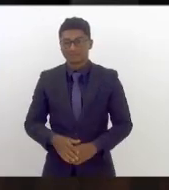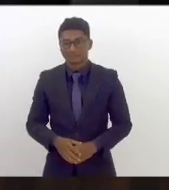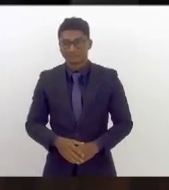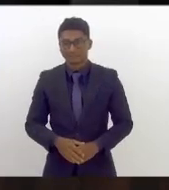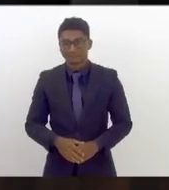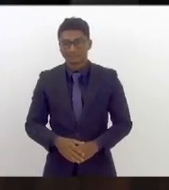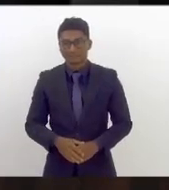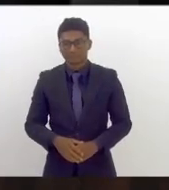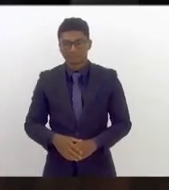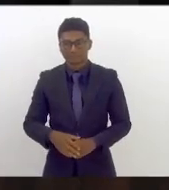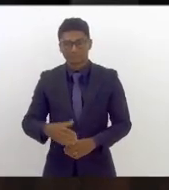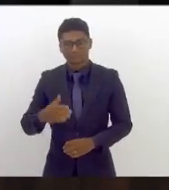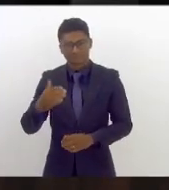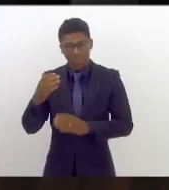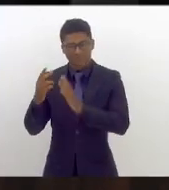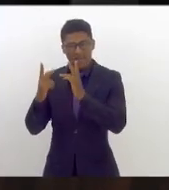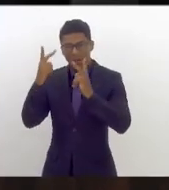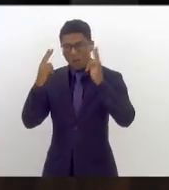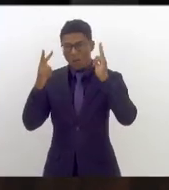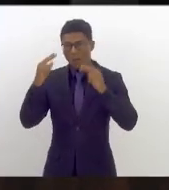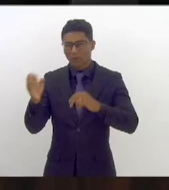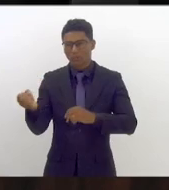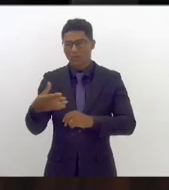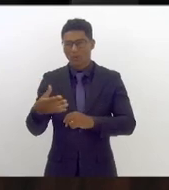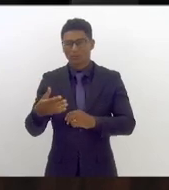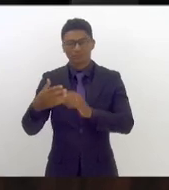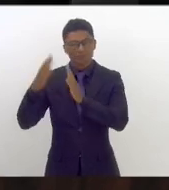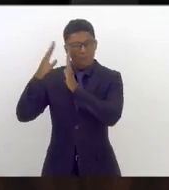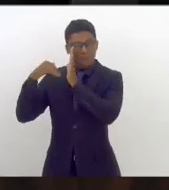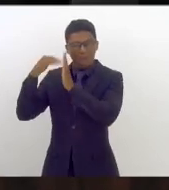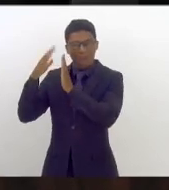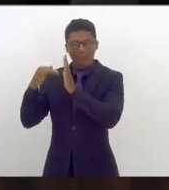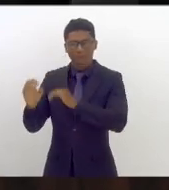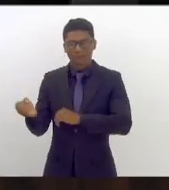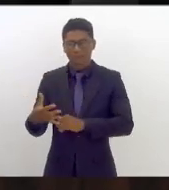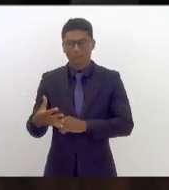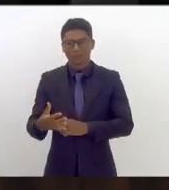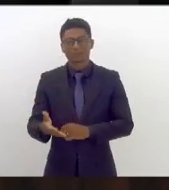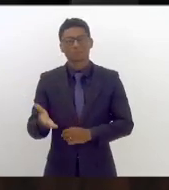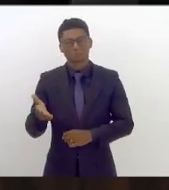Estreando penteado novo, tinta nova.